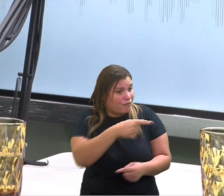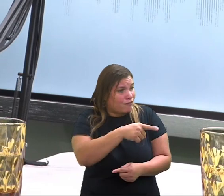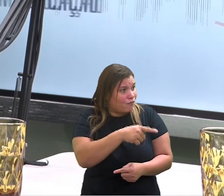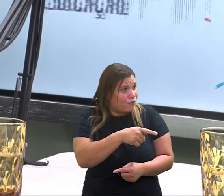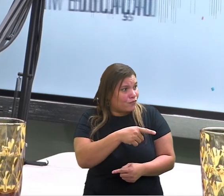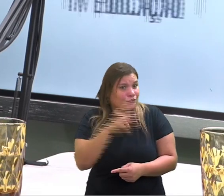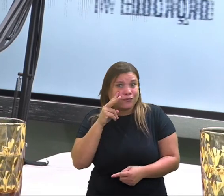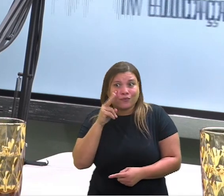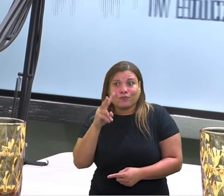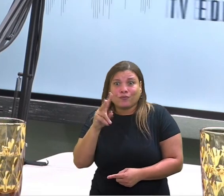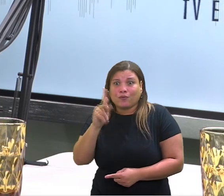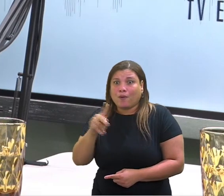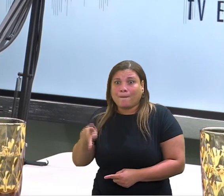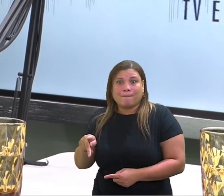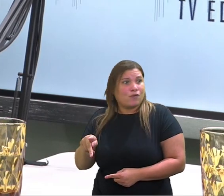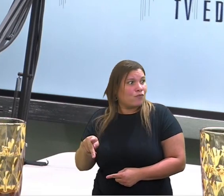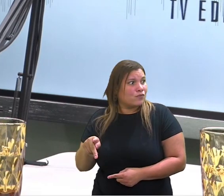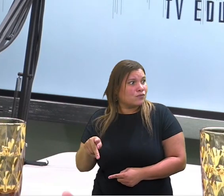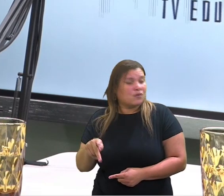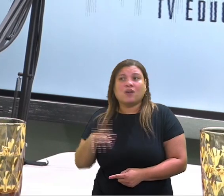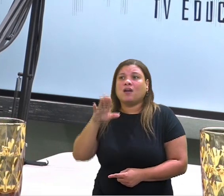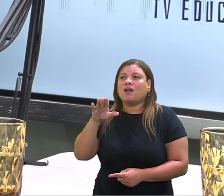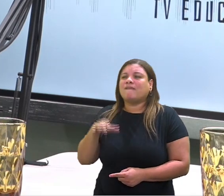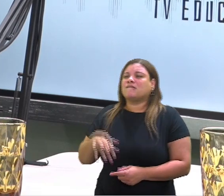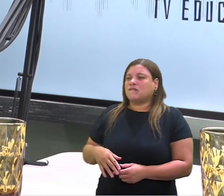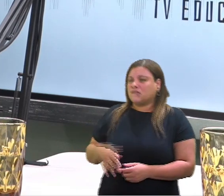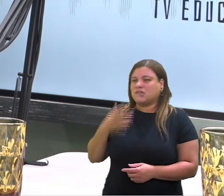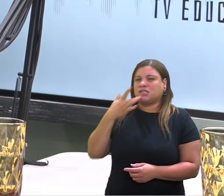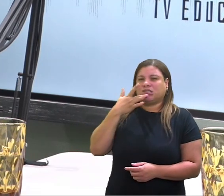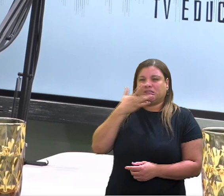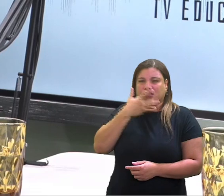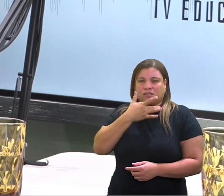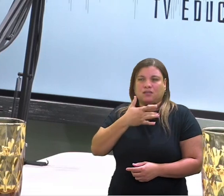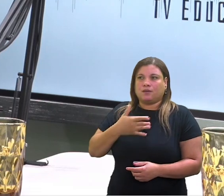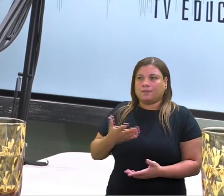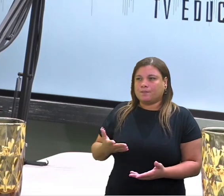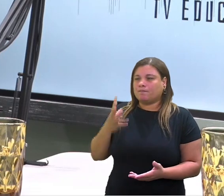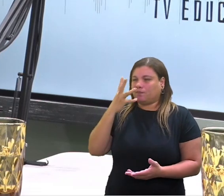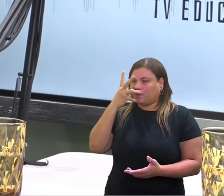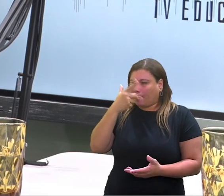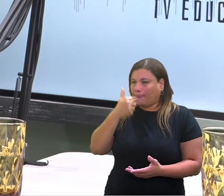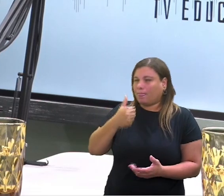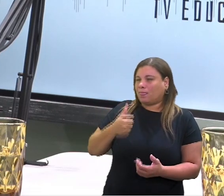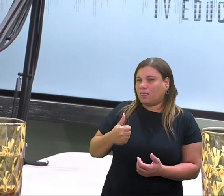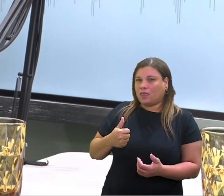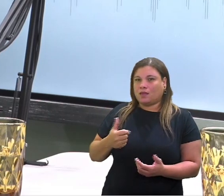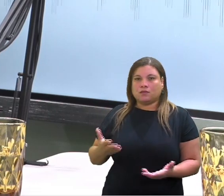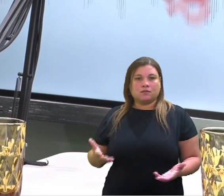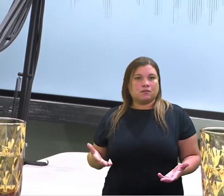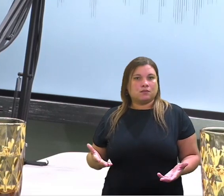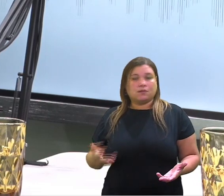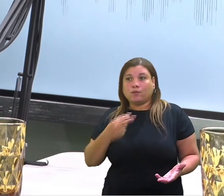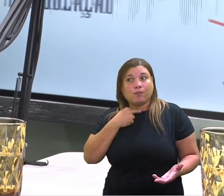Parece que eles acordaram naquele momento, eles sentiram na pele, falaram, olha, ela é uma professora, ela é mãe, ela é